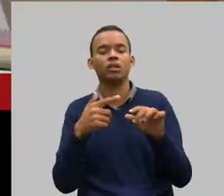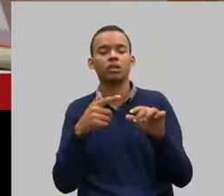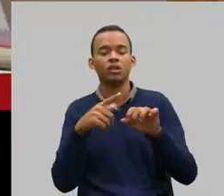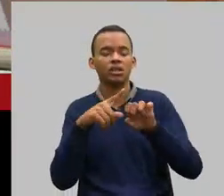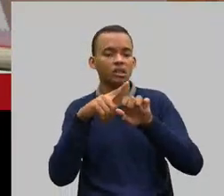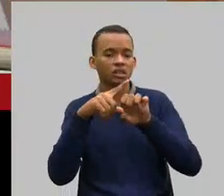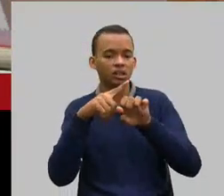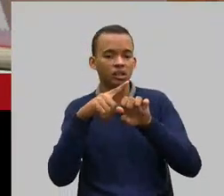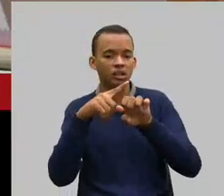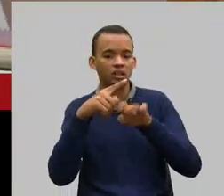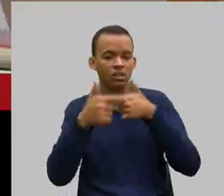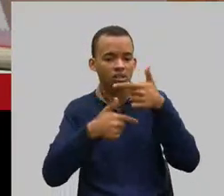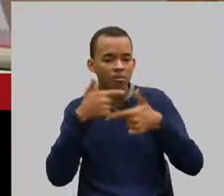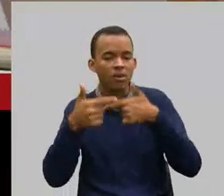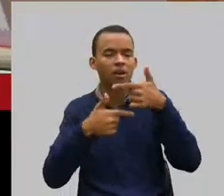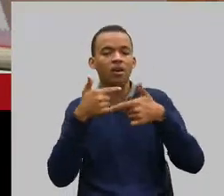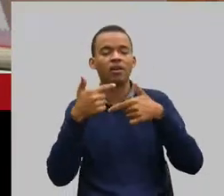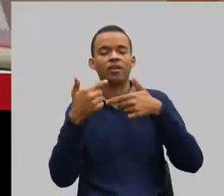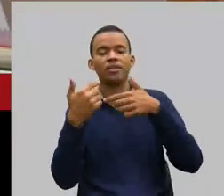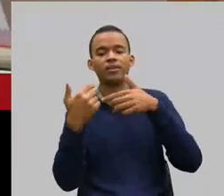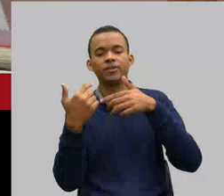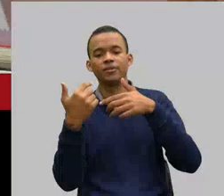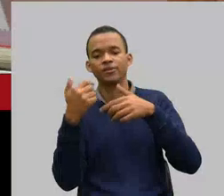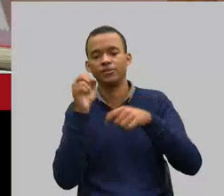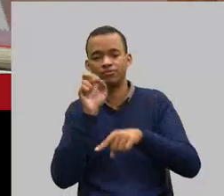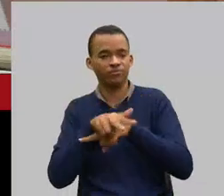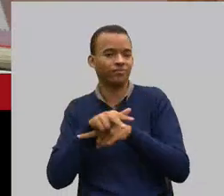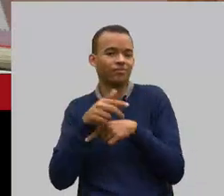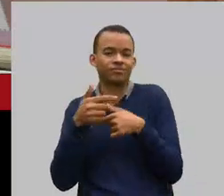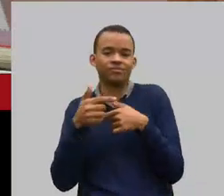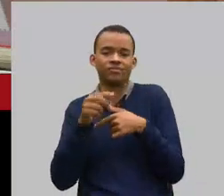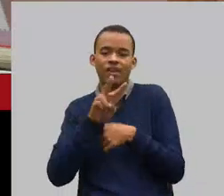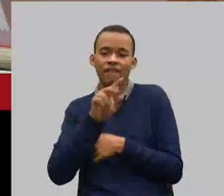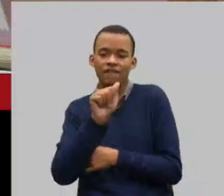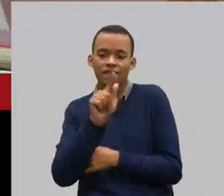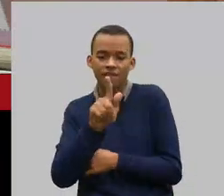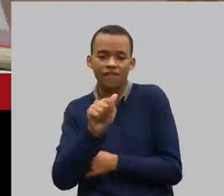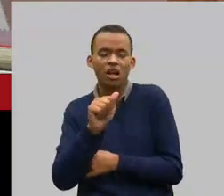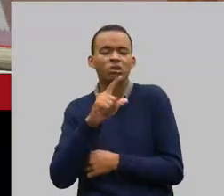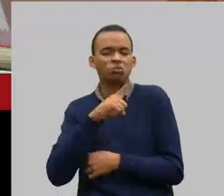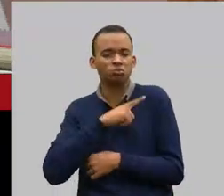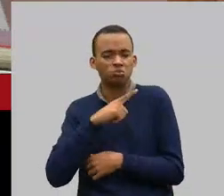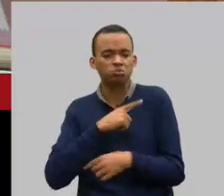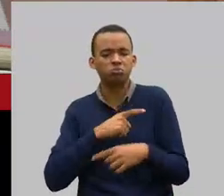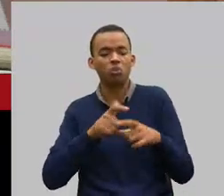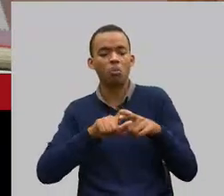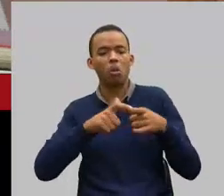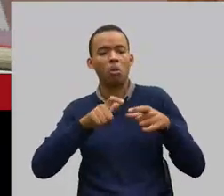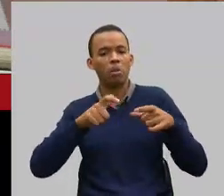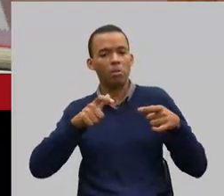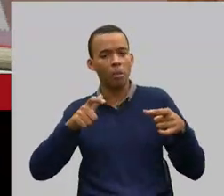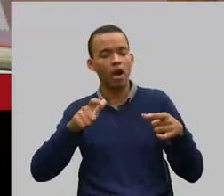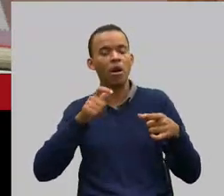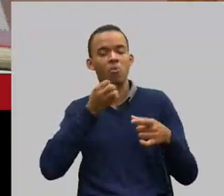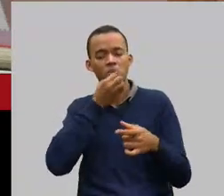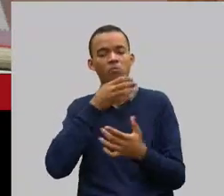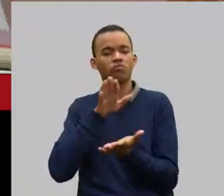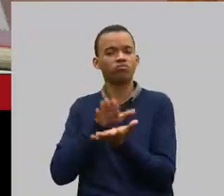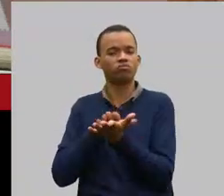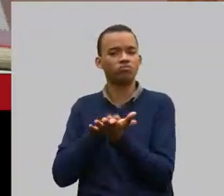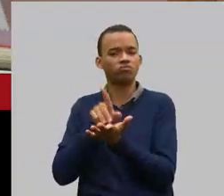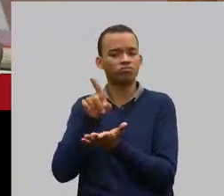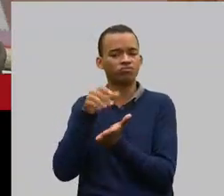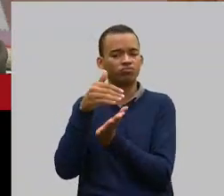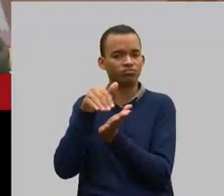eu só tenho que parabenizar a você Fernando e toda sua equipe pela competência que tá junto à nossa Secretaria de